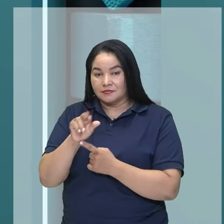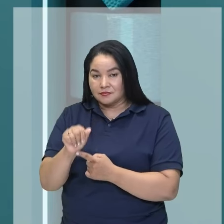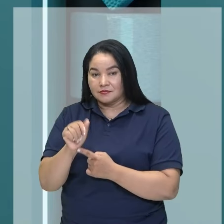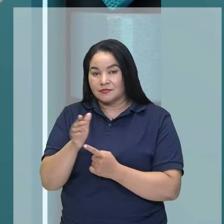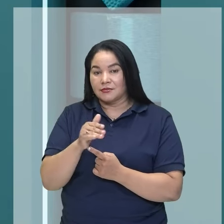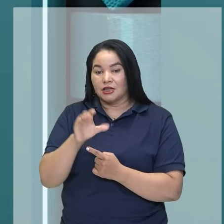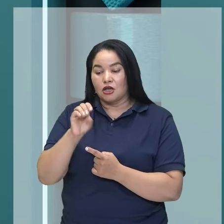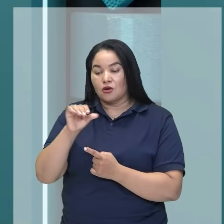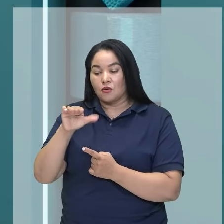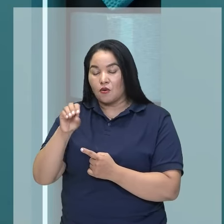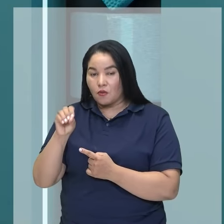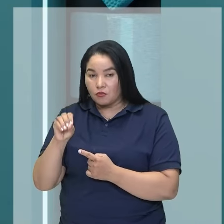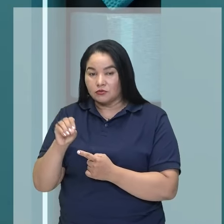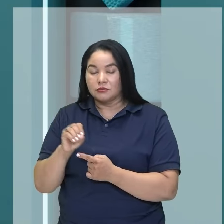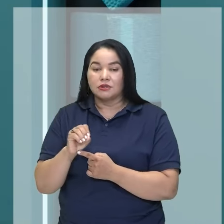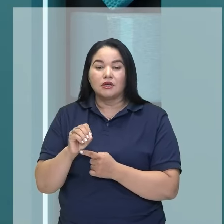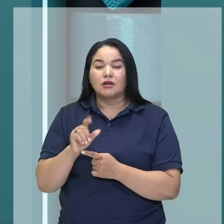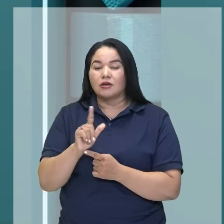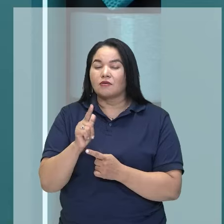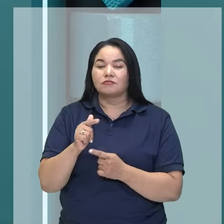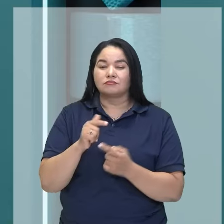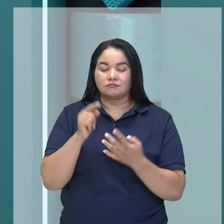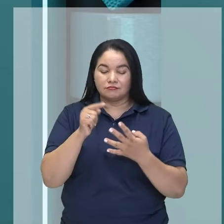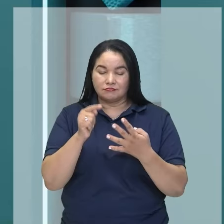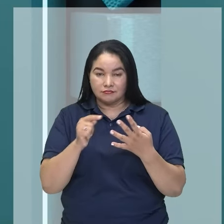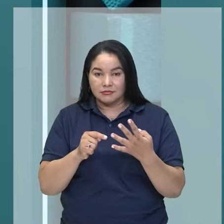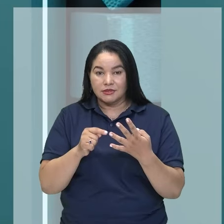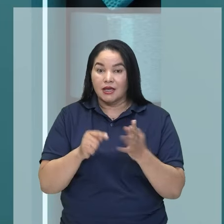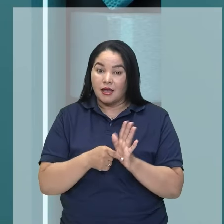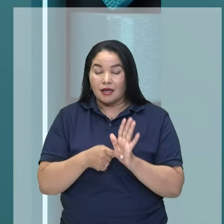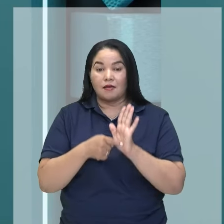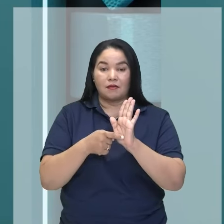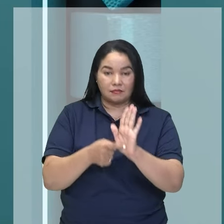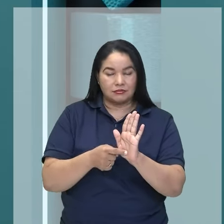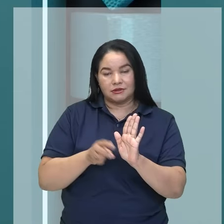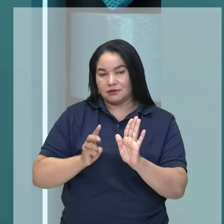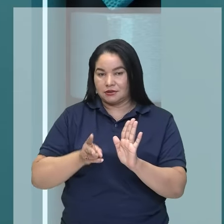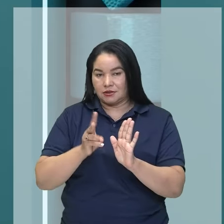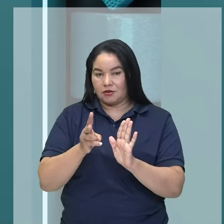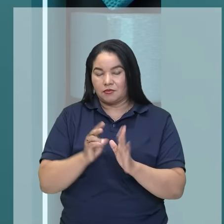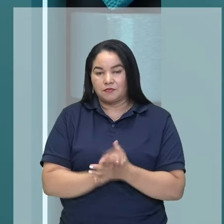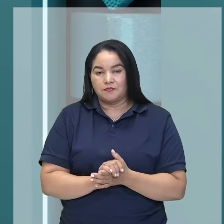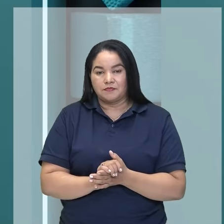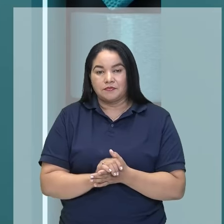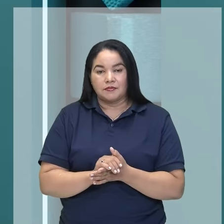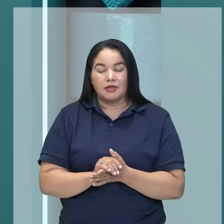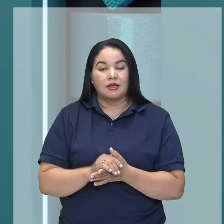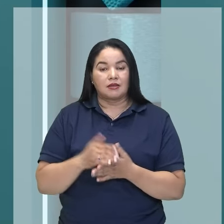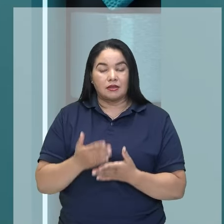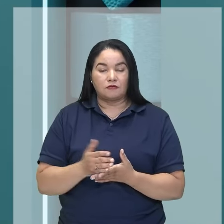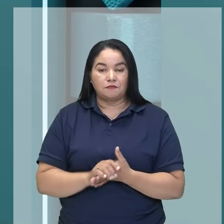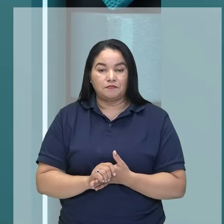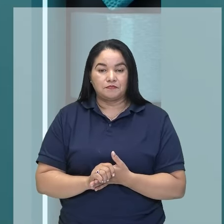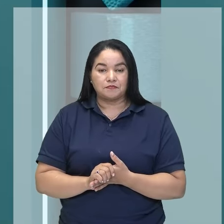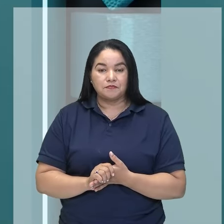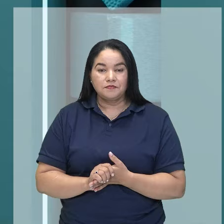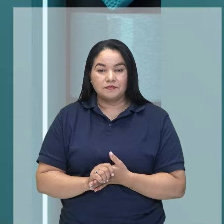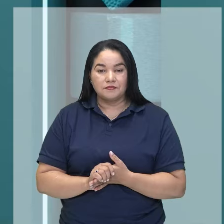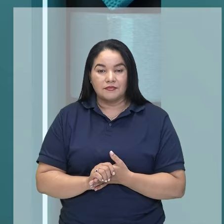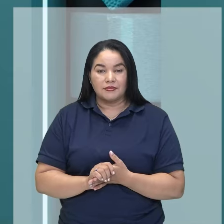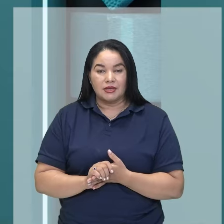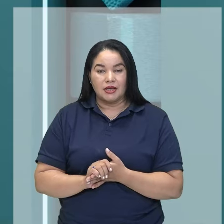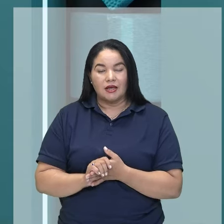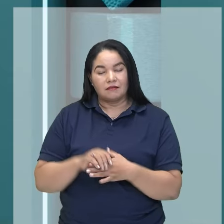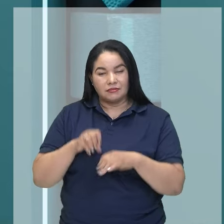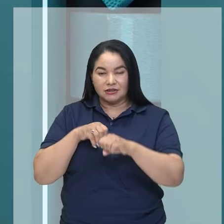por e contra. Essas são as que aparecem com mais frequência. E é por isso que agora há pouco eu ensinei vocês